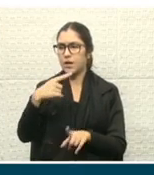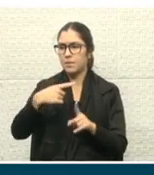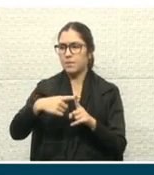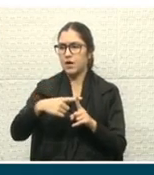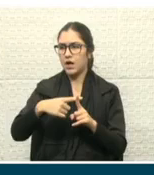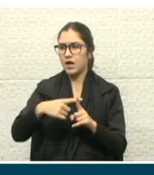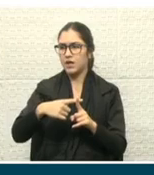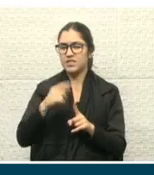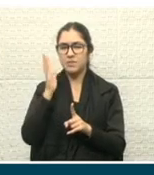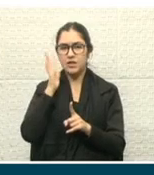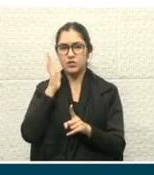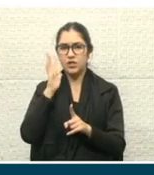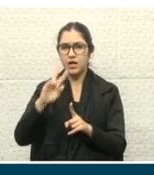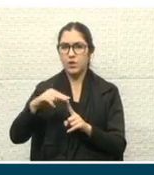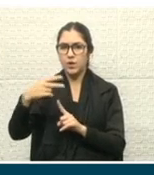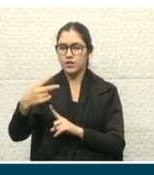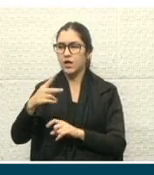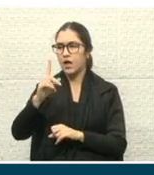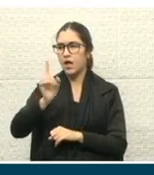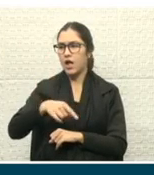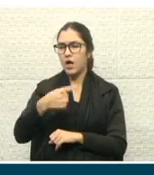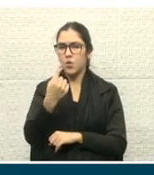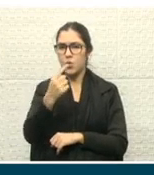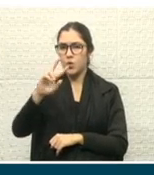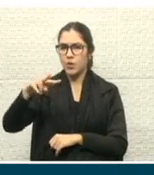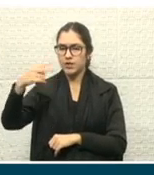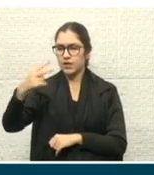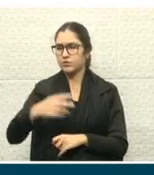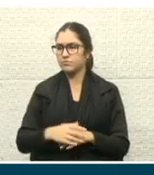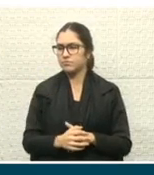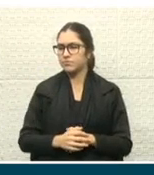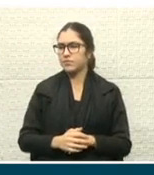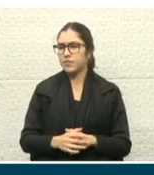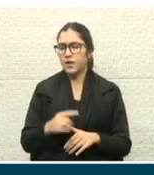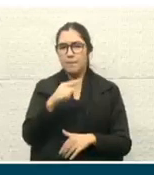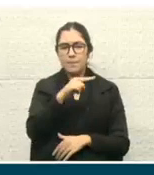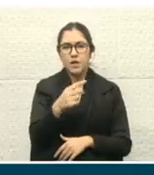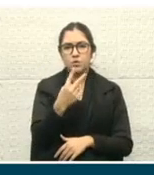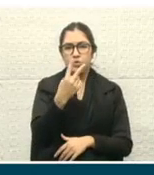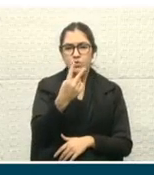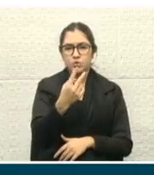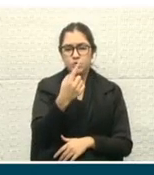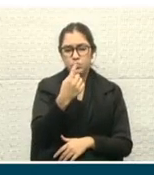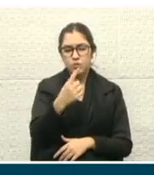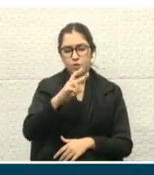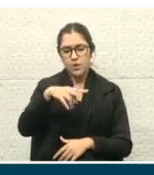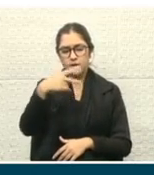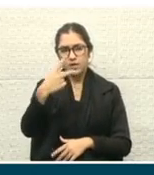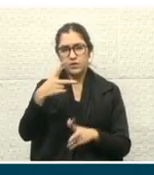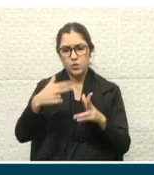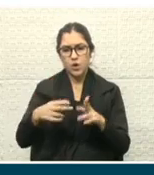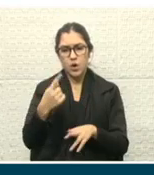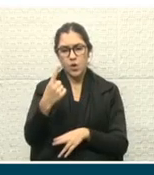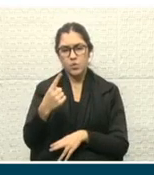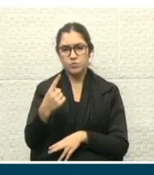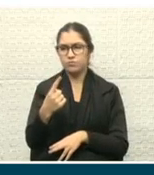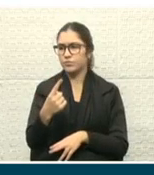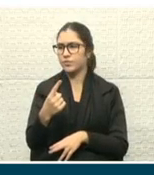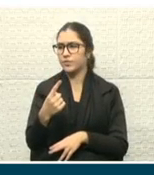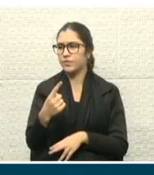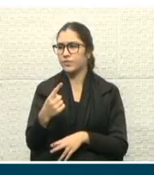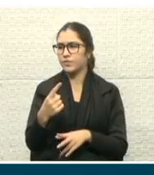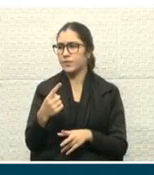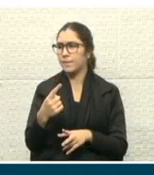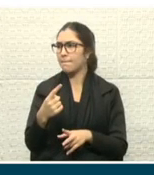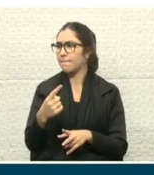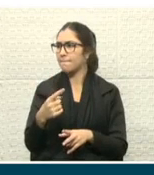a parte imaginária ao quadrado, que é 1 ao quadrado. Menos 1 ao quadrado é igual a 1, 1 ao quadrado é igual a